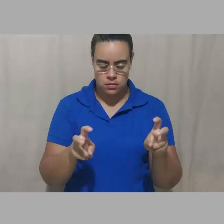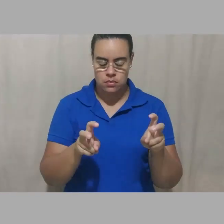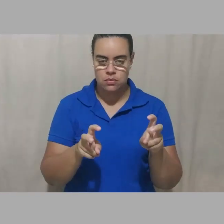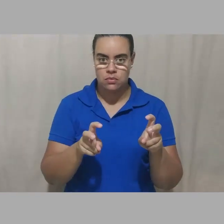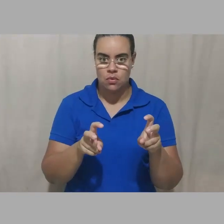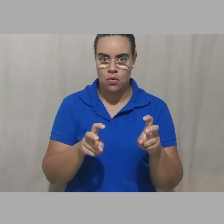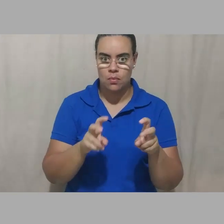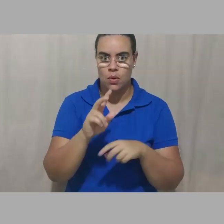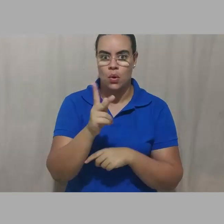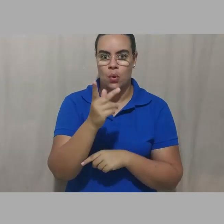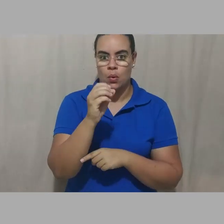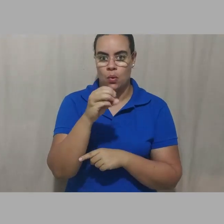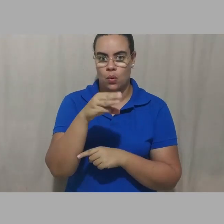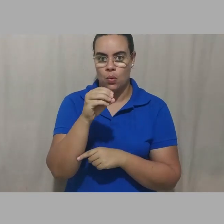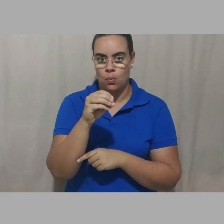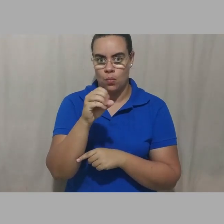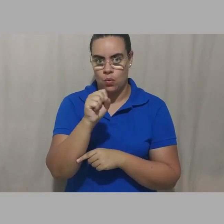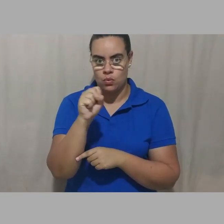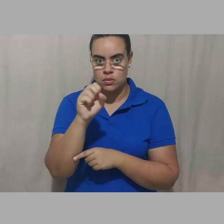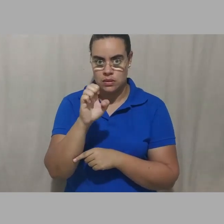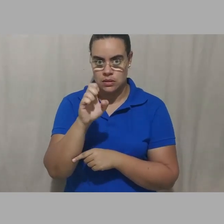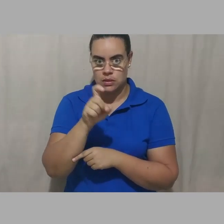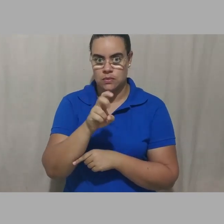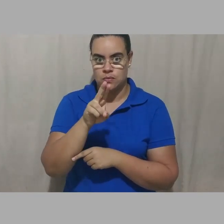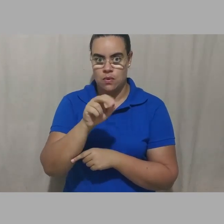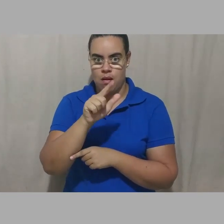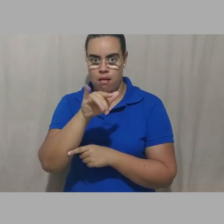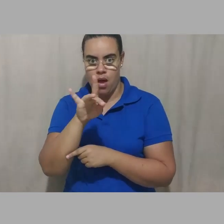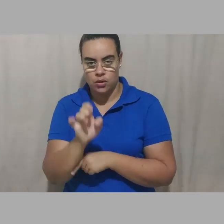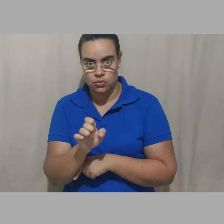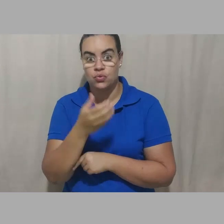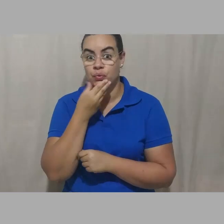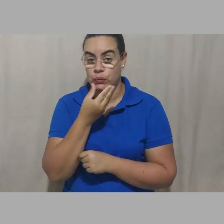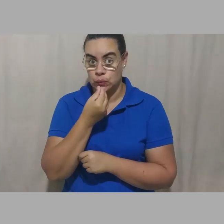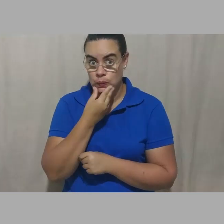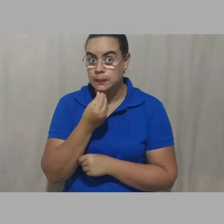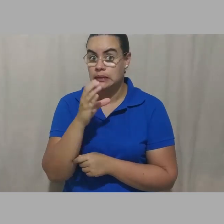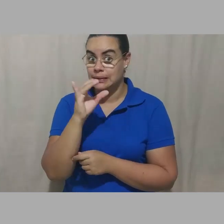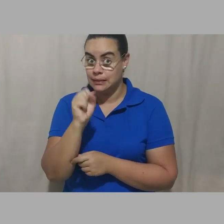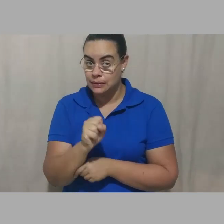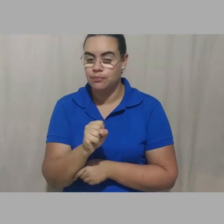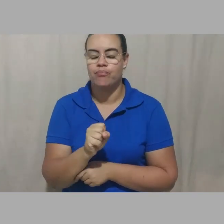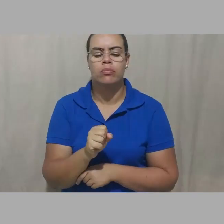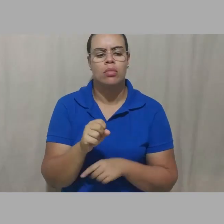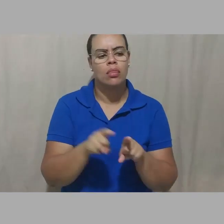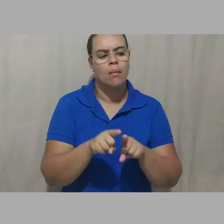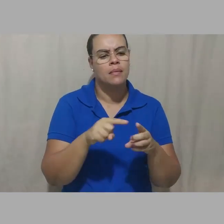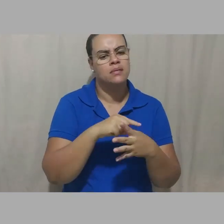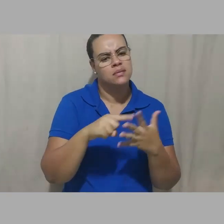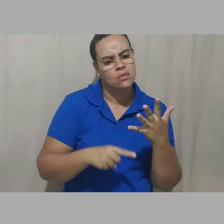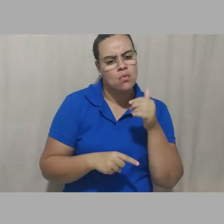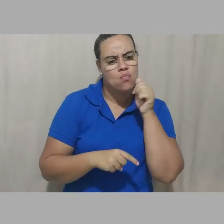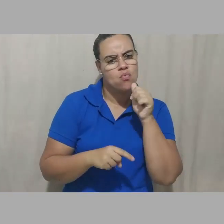homossexualidade masculina, que considera só homens cis, 5 pesquisas sobre travestis e mulheres